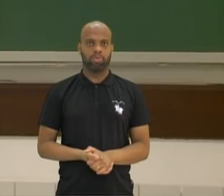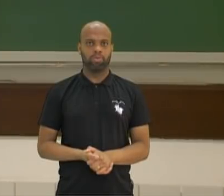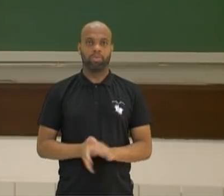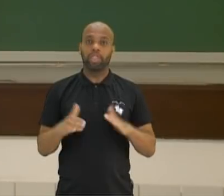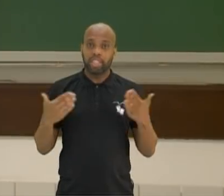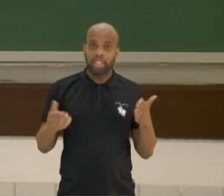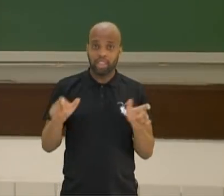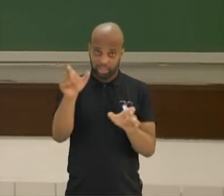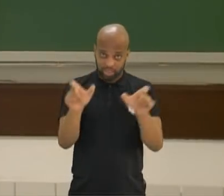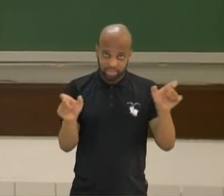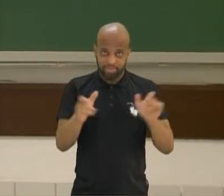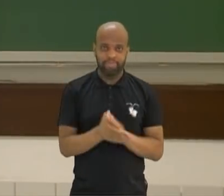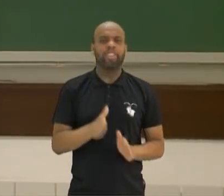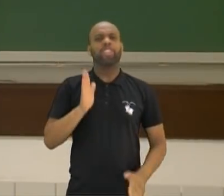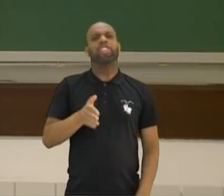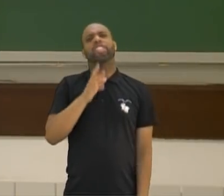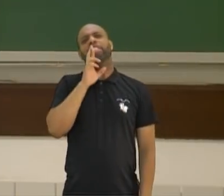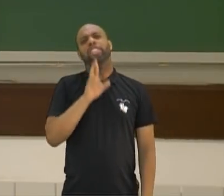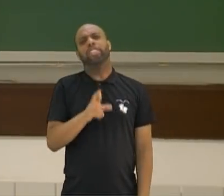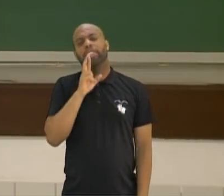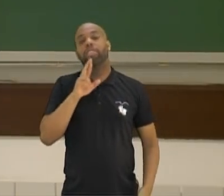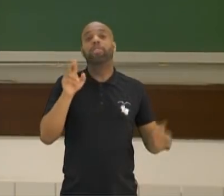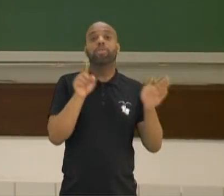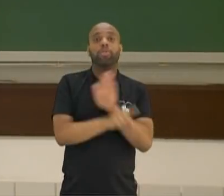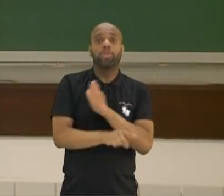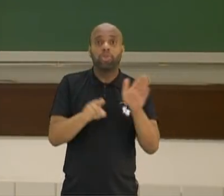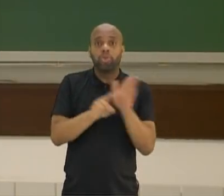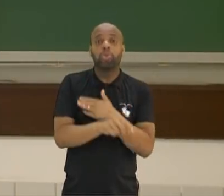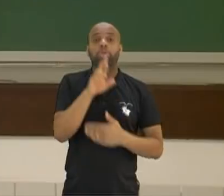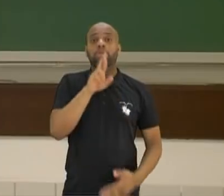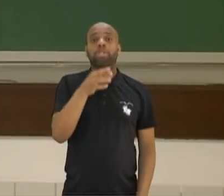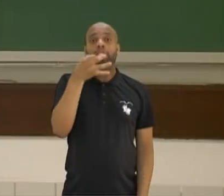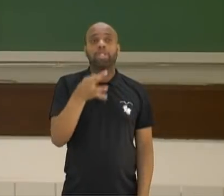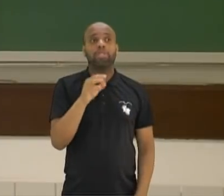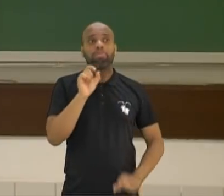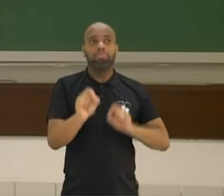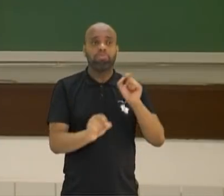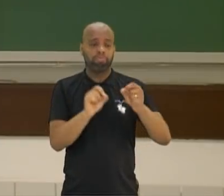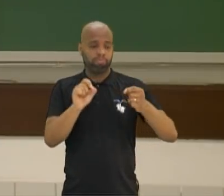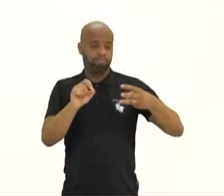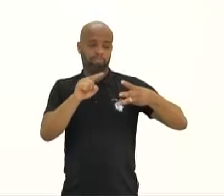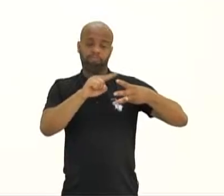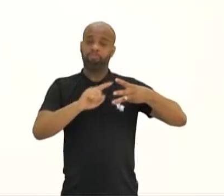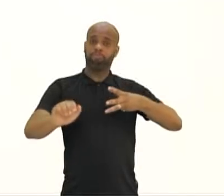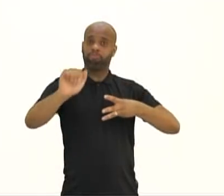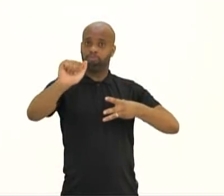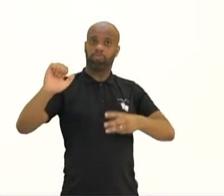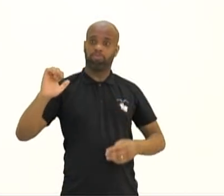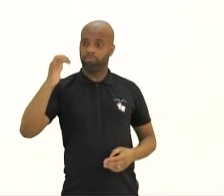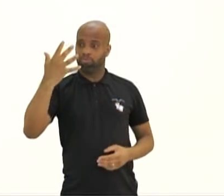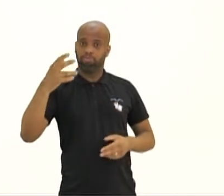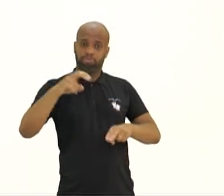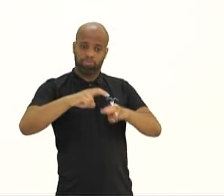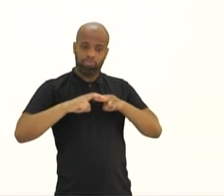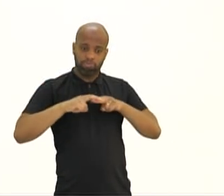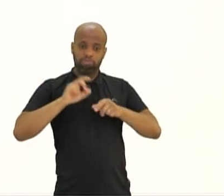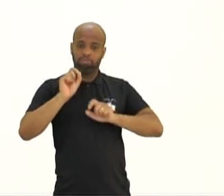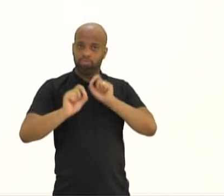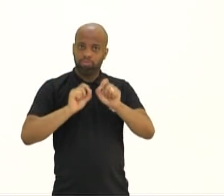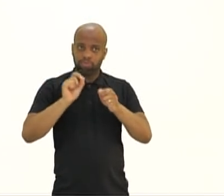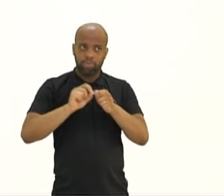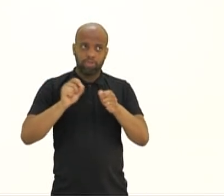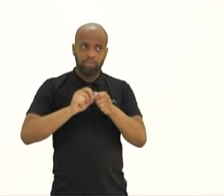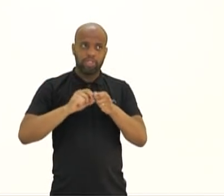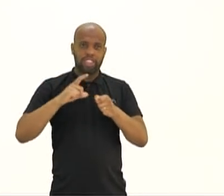Então, pessoal, está respondido? A resposta correta é a alternativa de letra A. Ocorreu através da construção de feitorias,